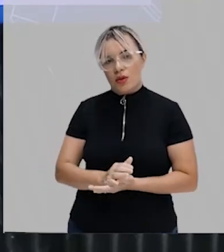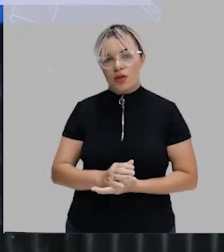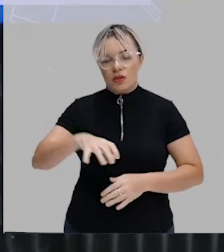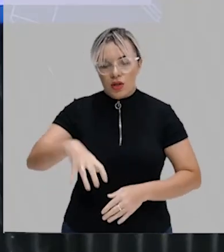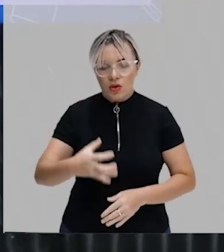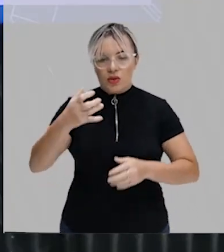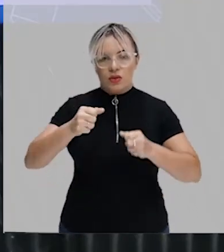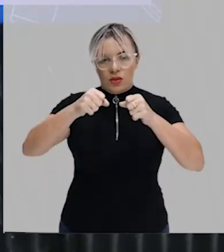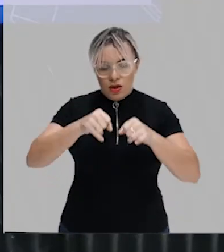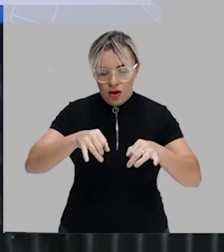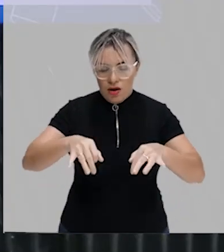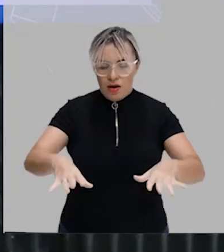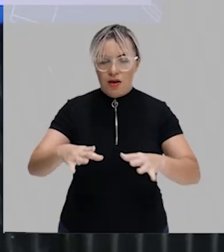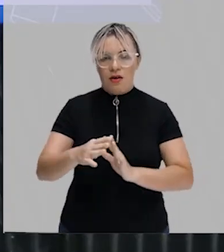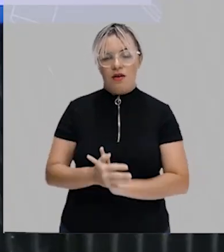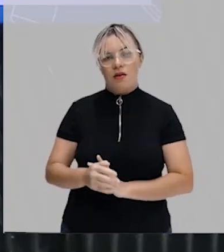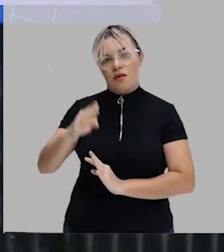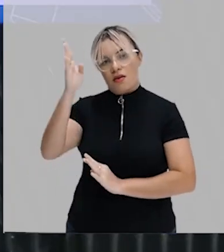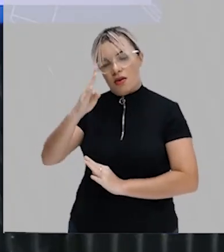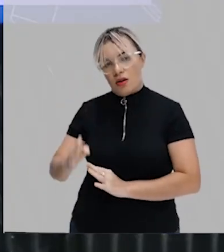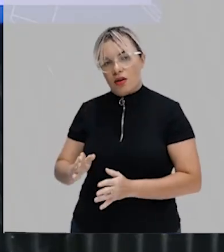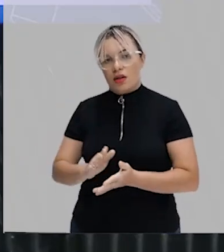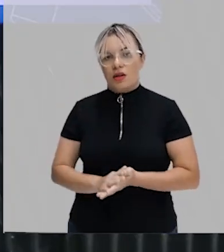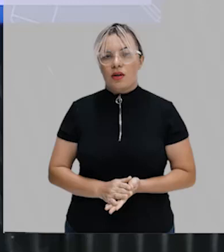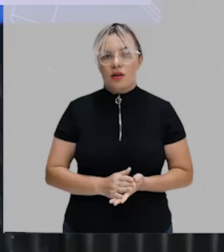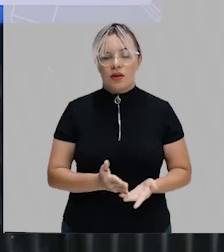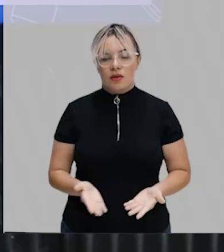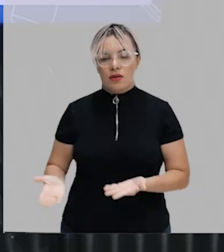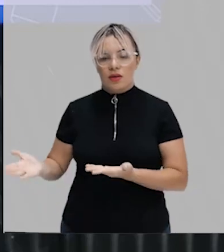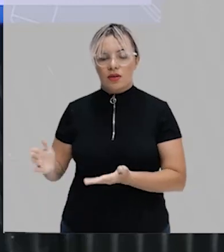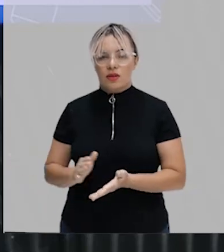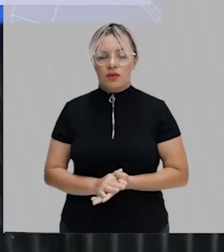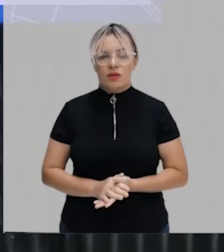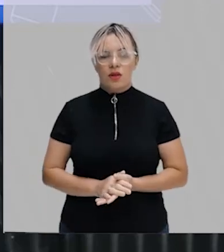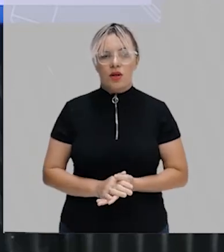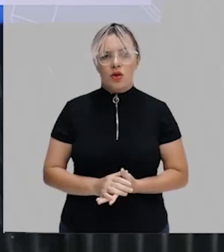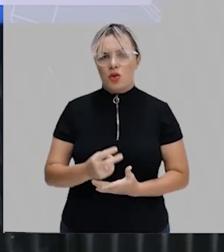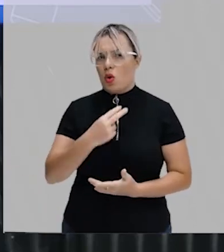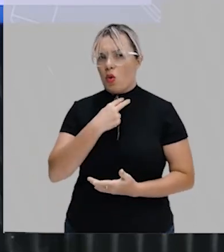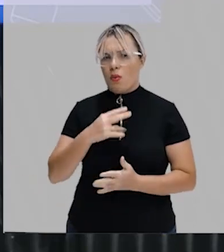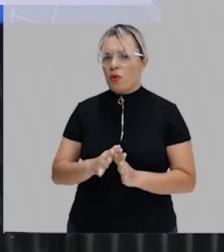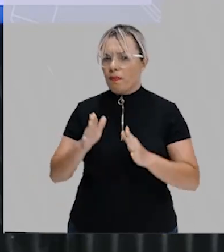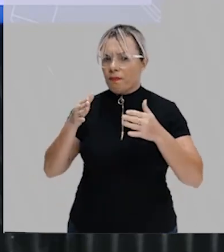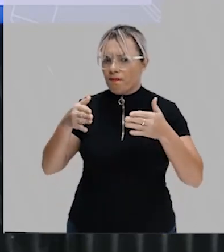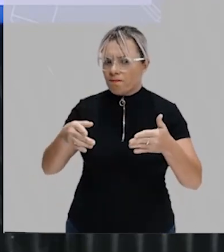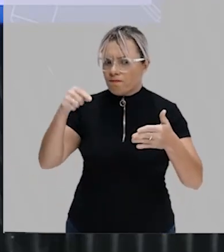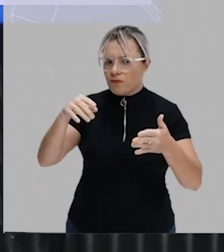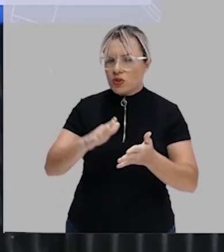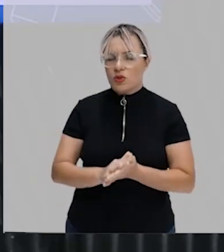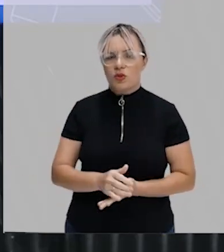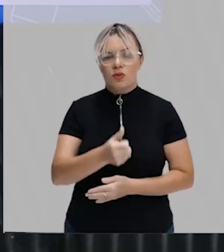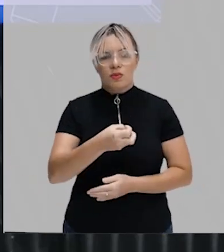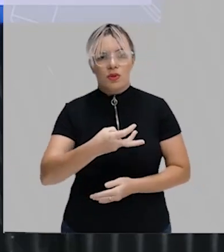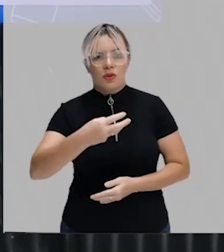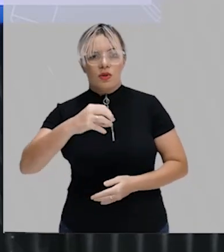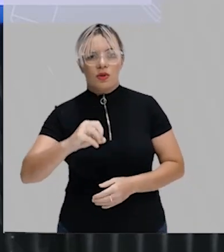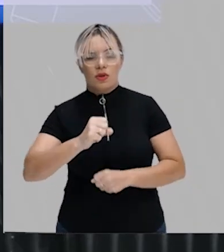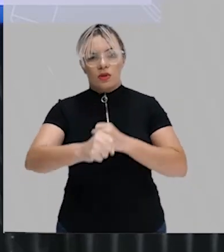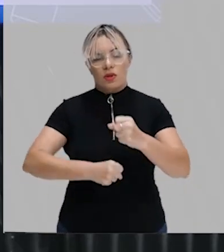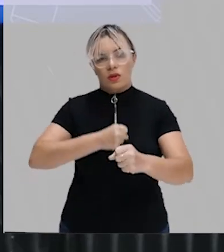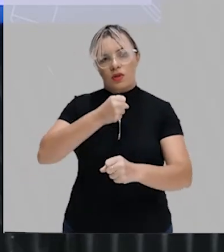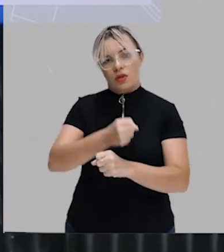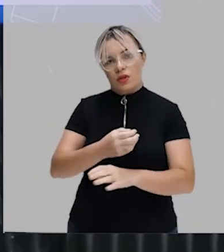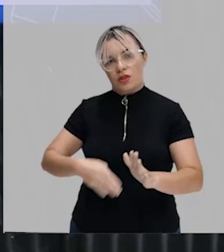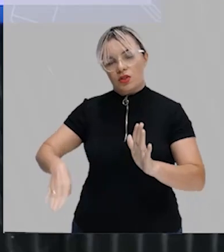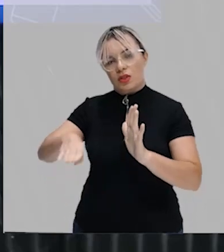E aqui não se pode deixar de observar que nos primeiros 30 anos, a partir da chegada